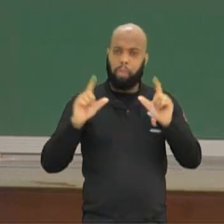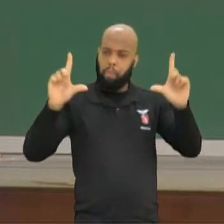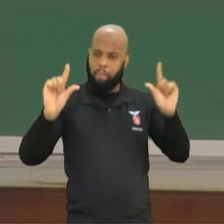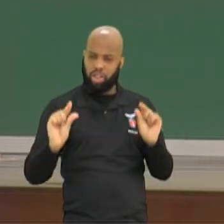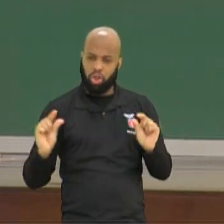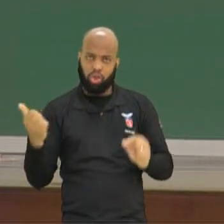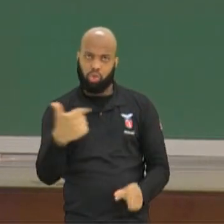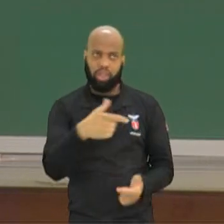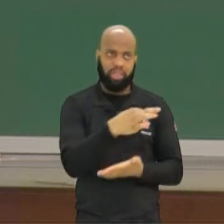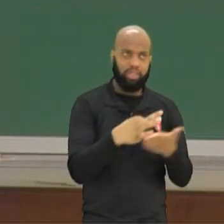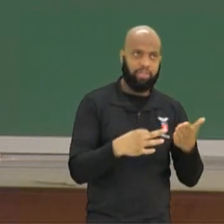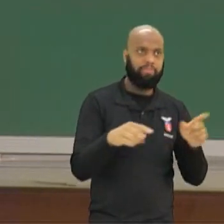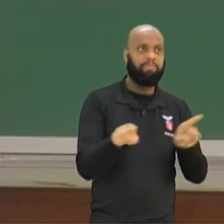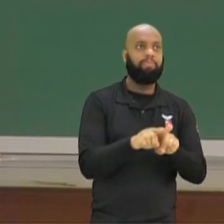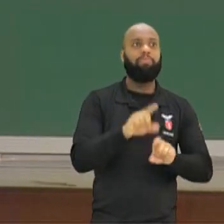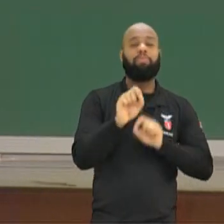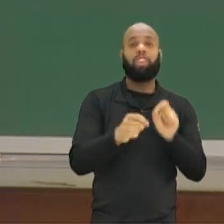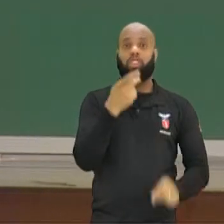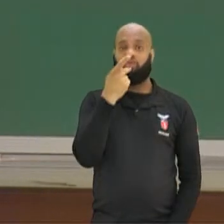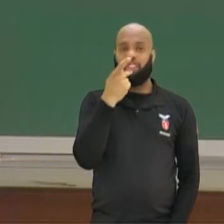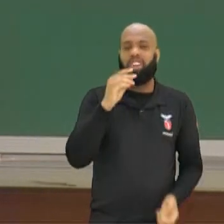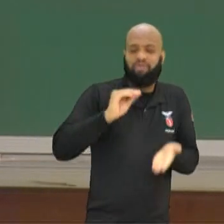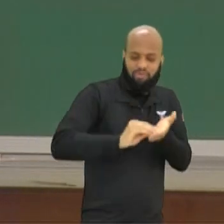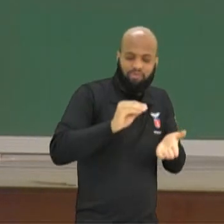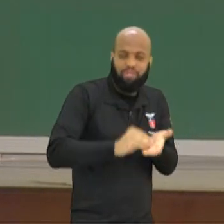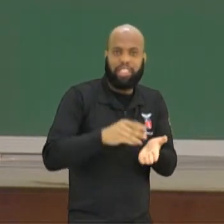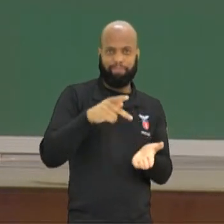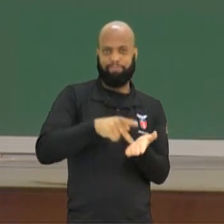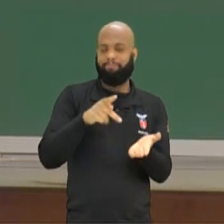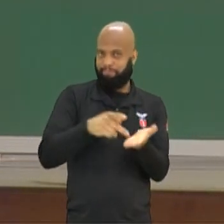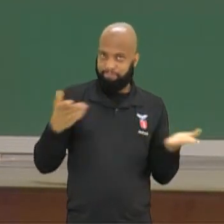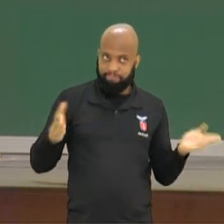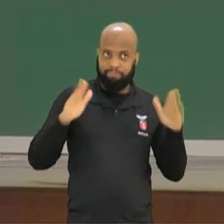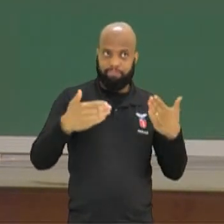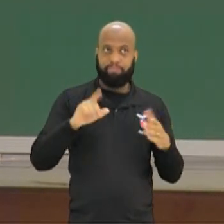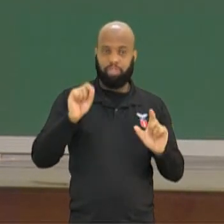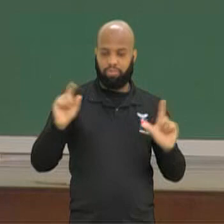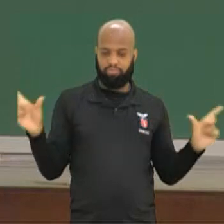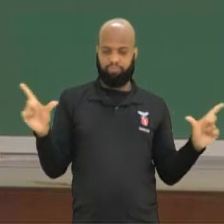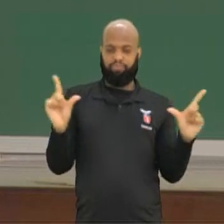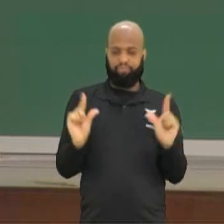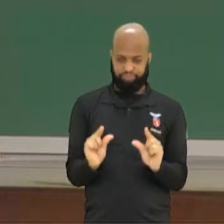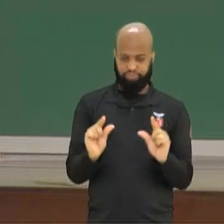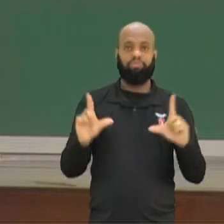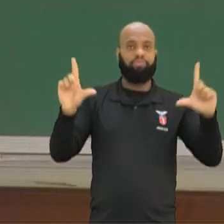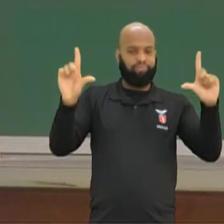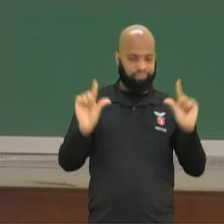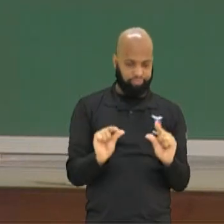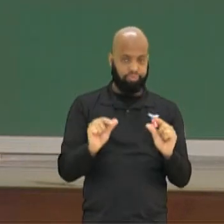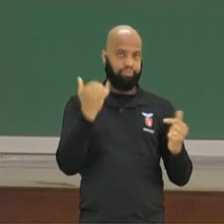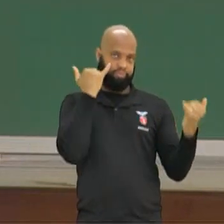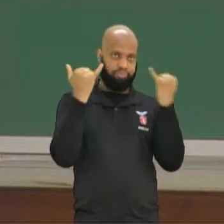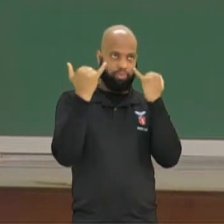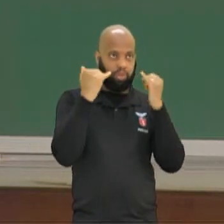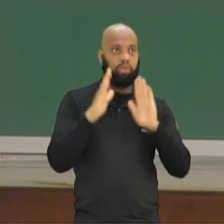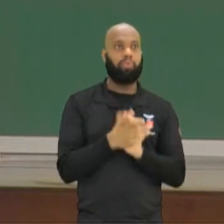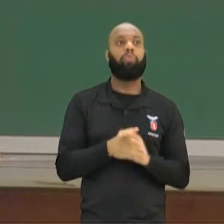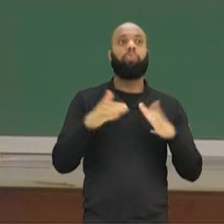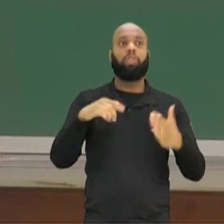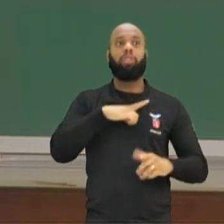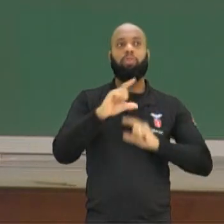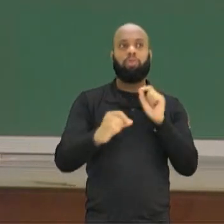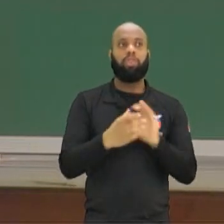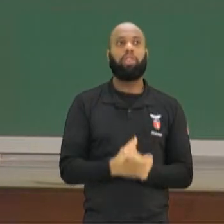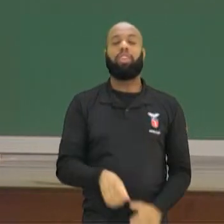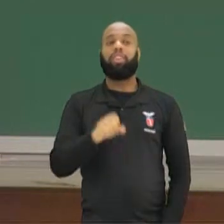diz, eu digo aquém da verdade, aquém do texto. Eu reduzo a informação do texto. Então, olha